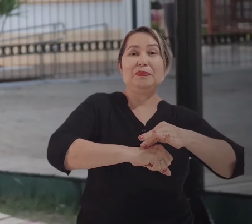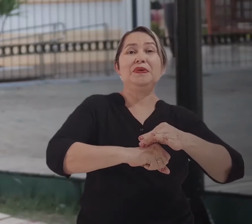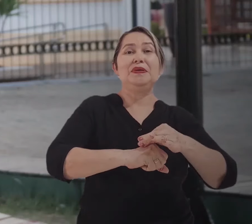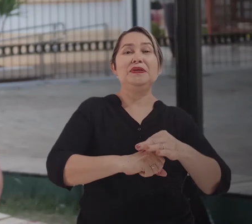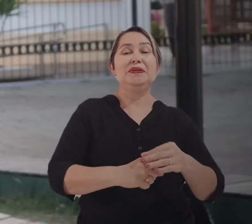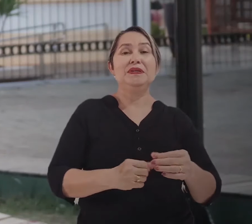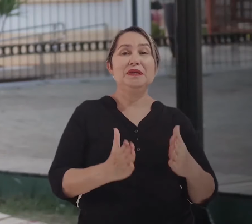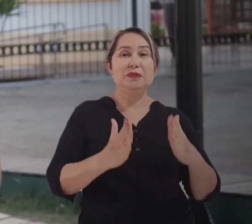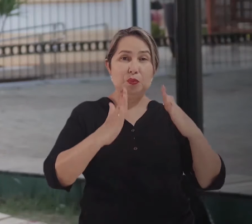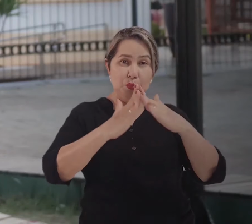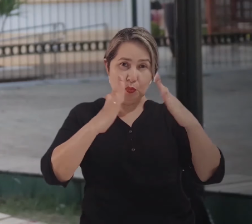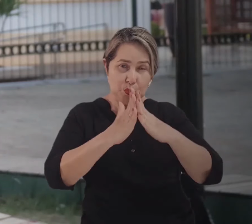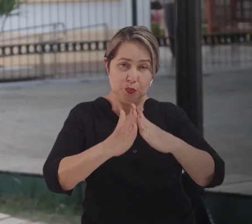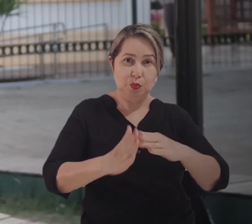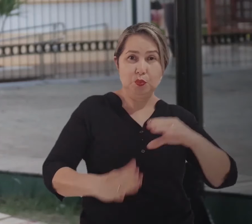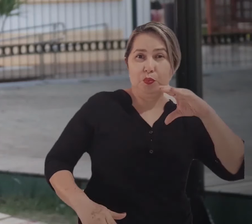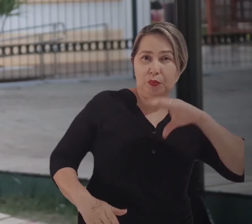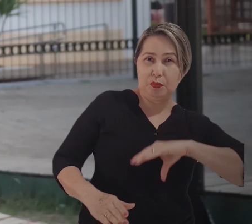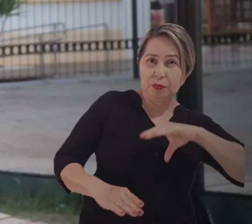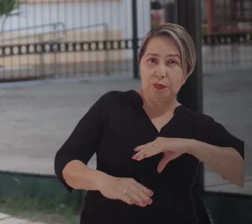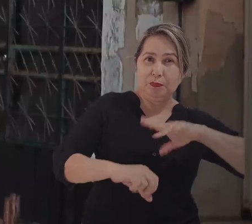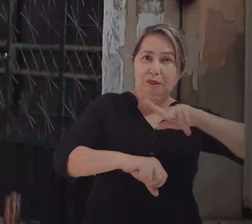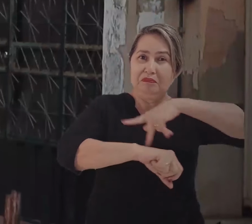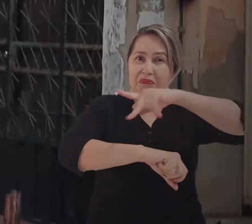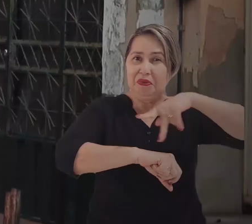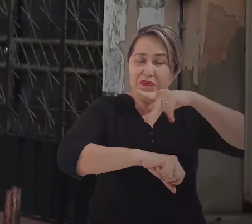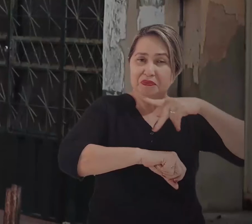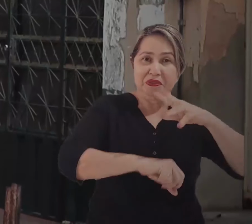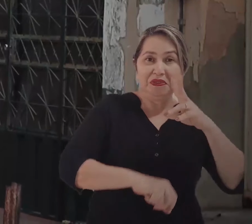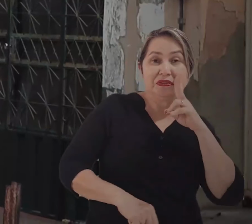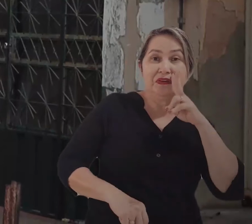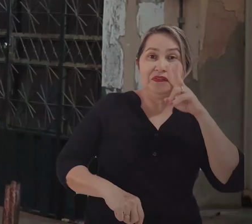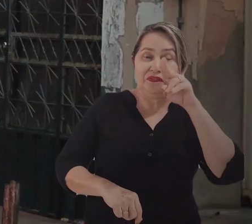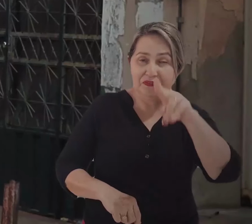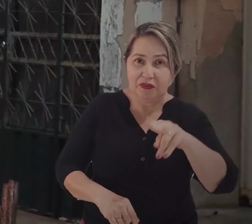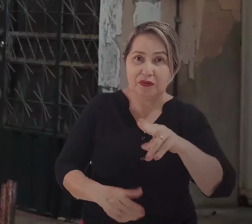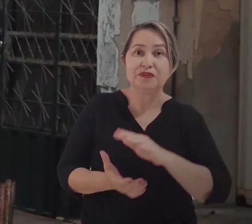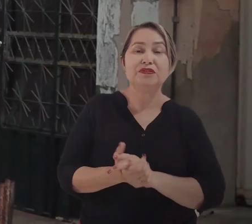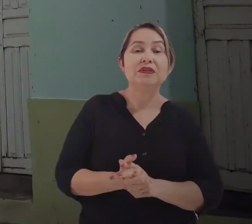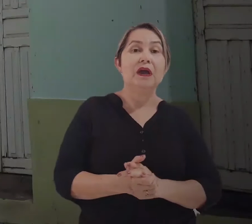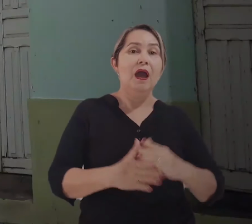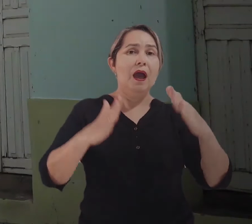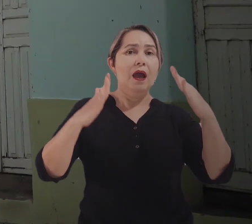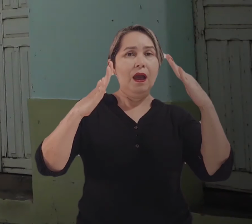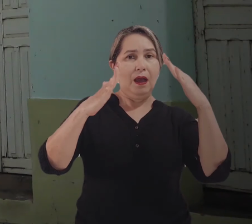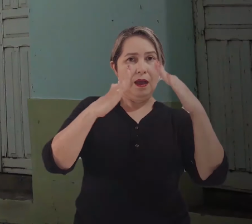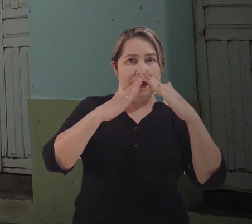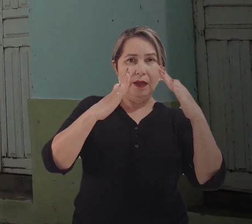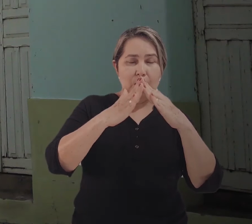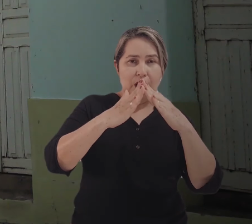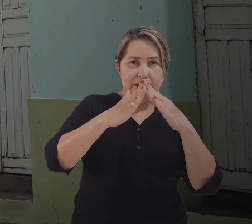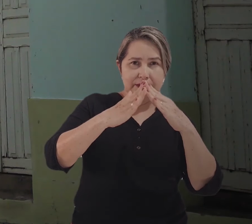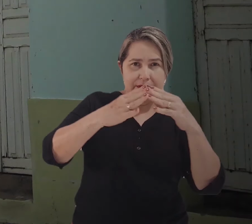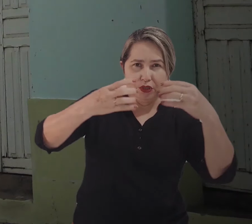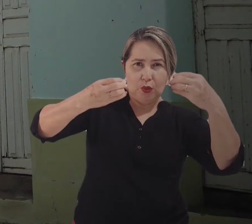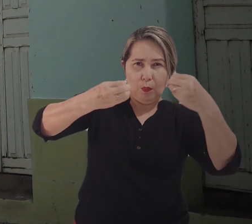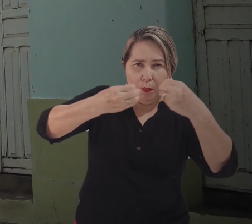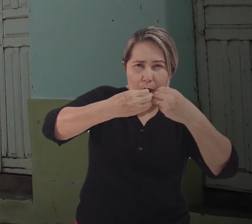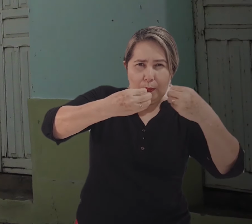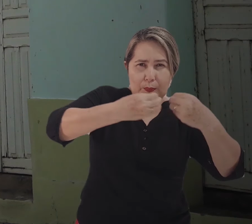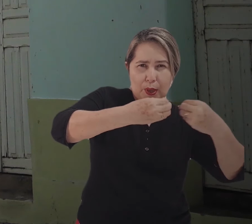de, dessa tipologia arquitetônica. São casas que são coladas, né? Uma na outra.